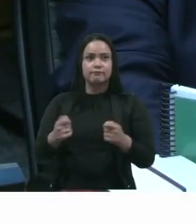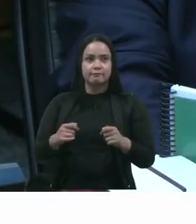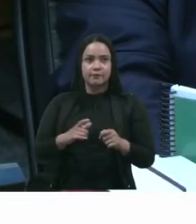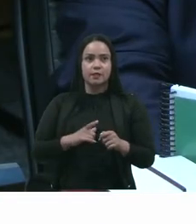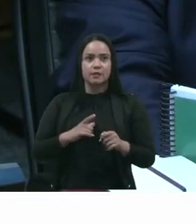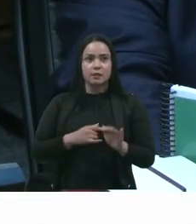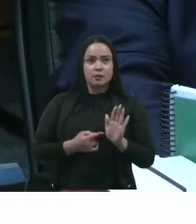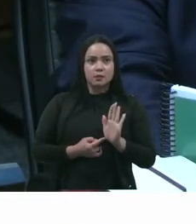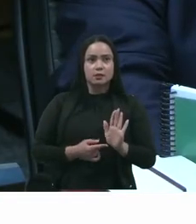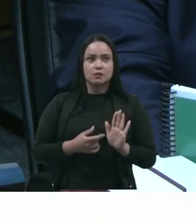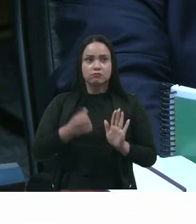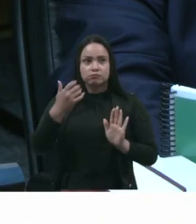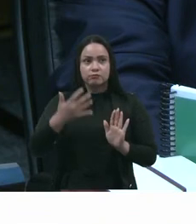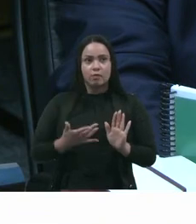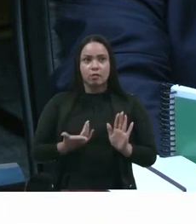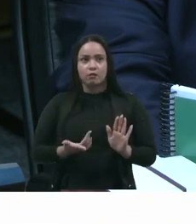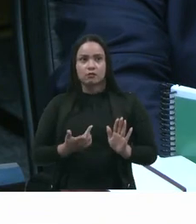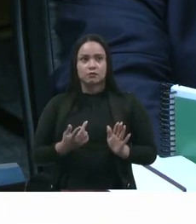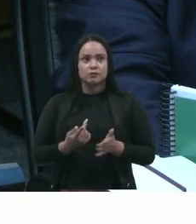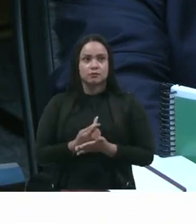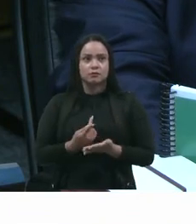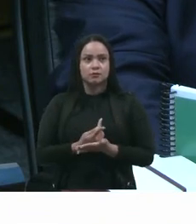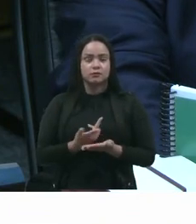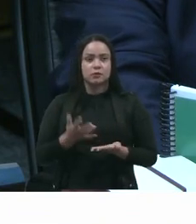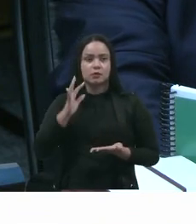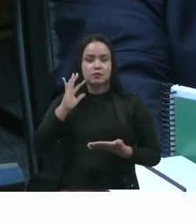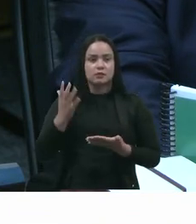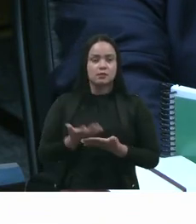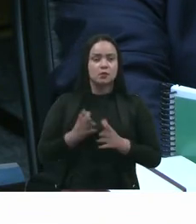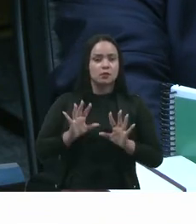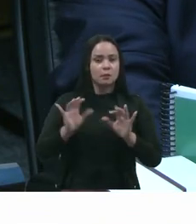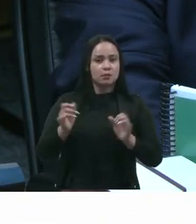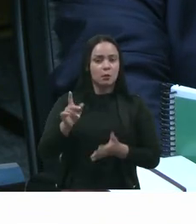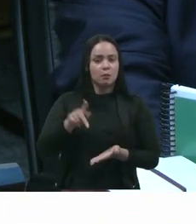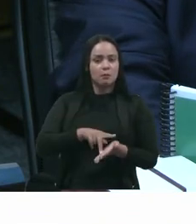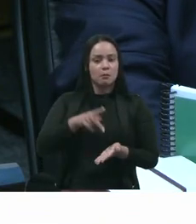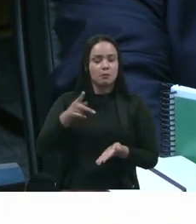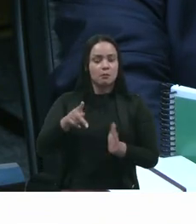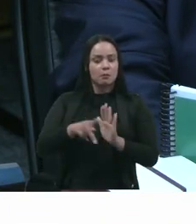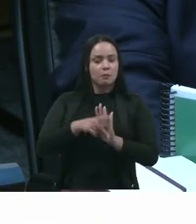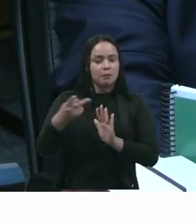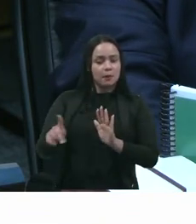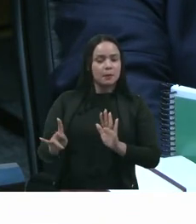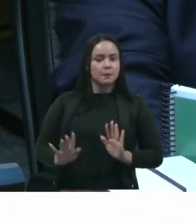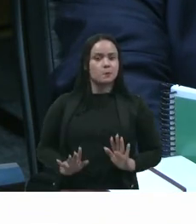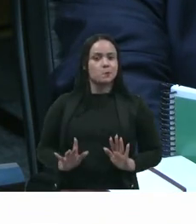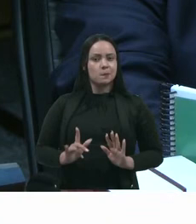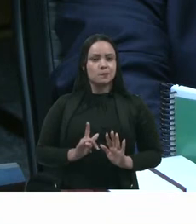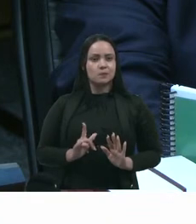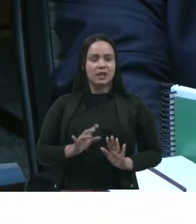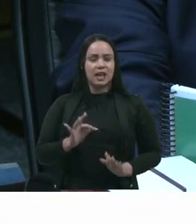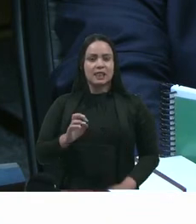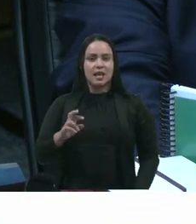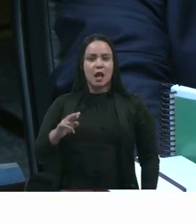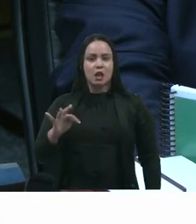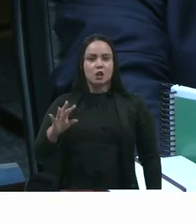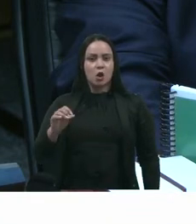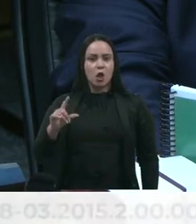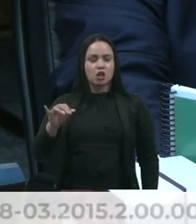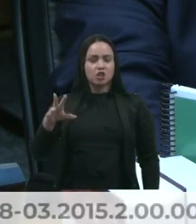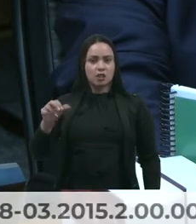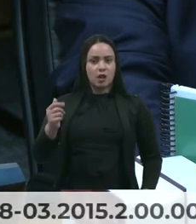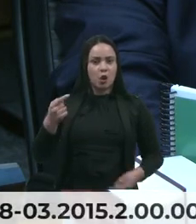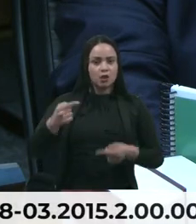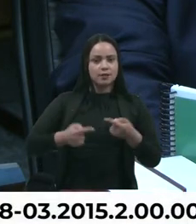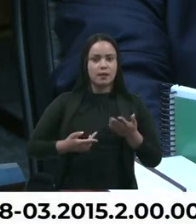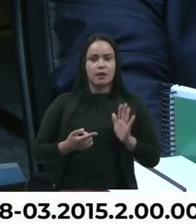uma demonstração clara e inequívoca que a decisão do tribunal de origem ou foi teratológica ou contrária